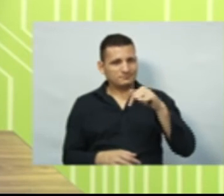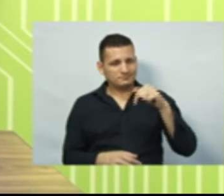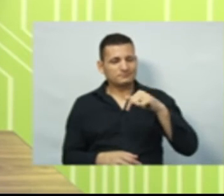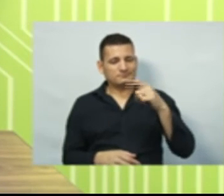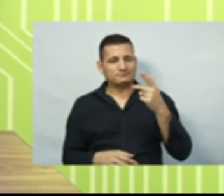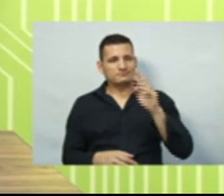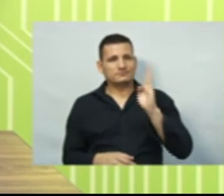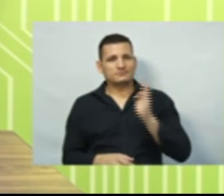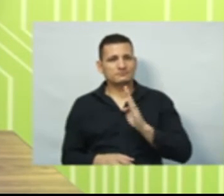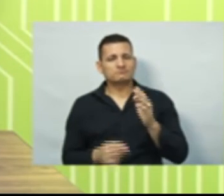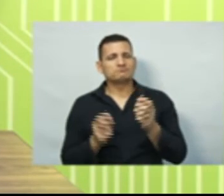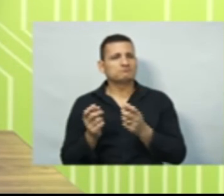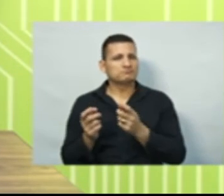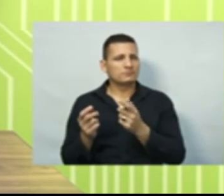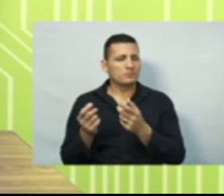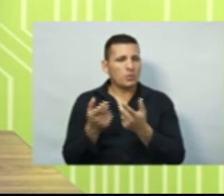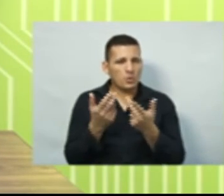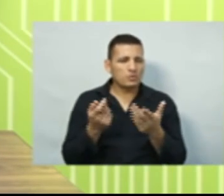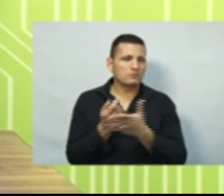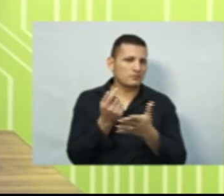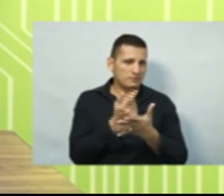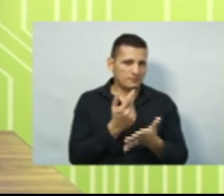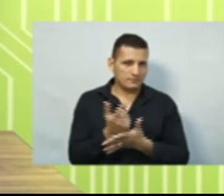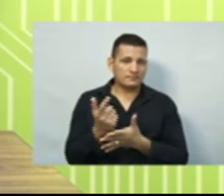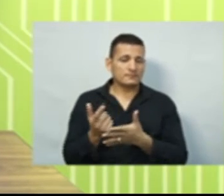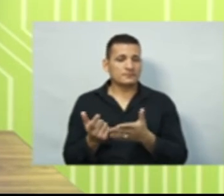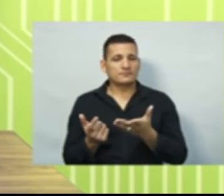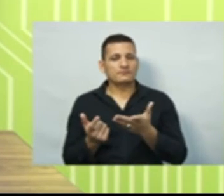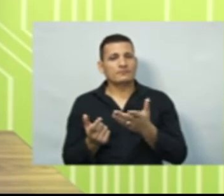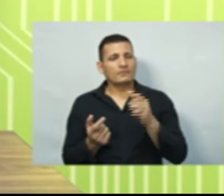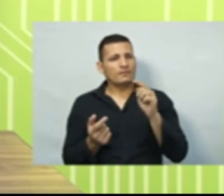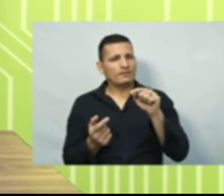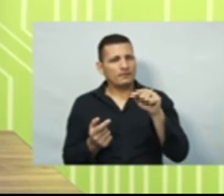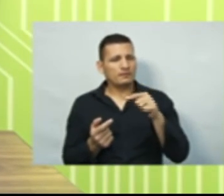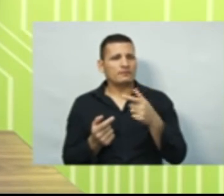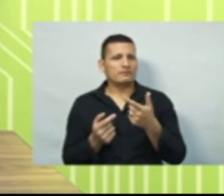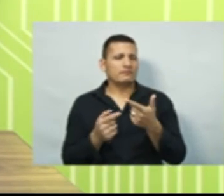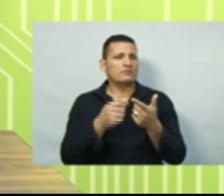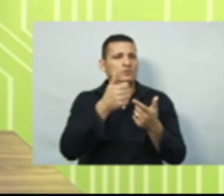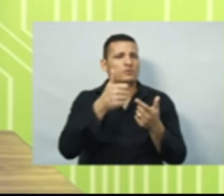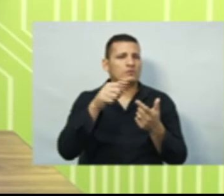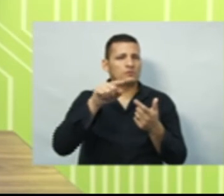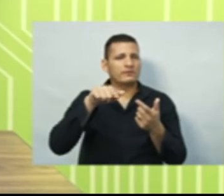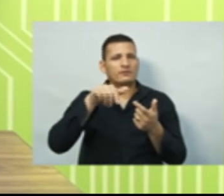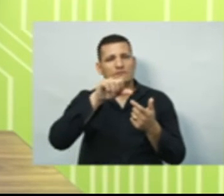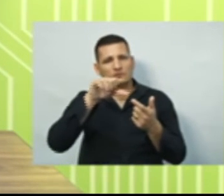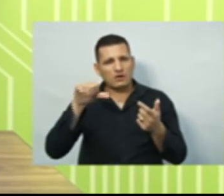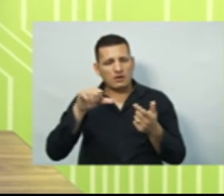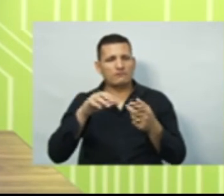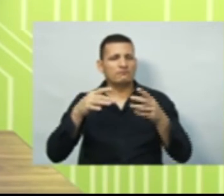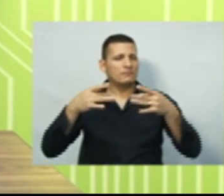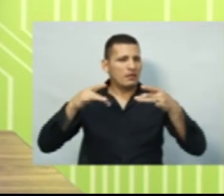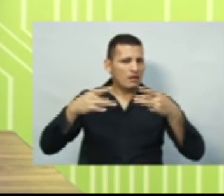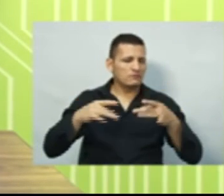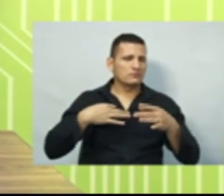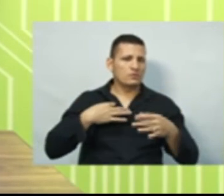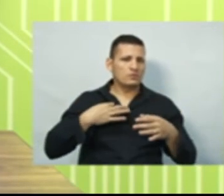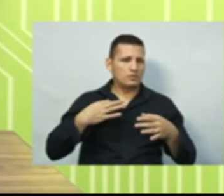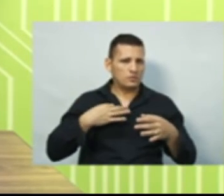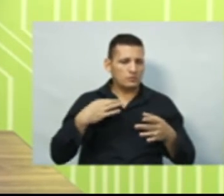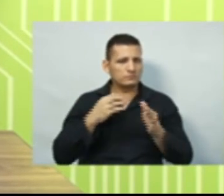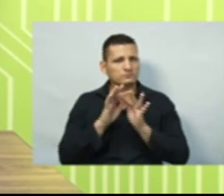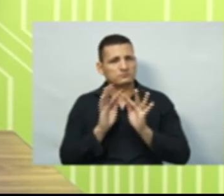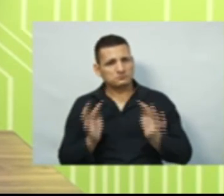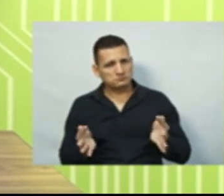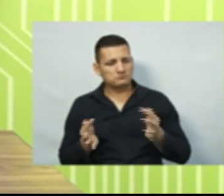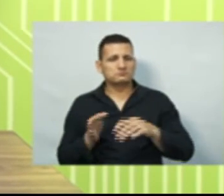de valor menos agregado, de pouco valor, tipo essas coisas do 99, plásticos, algumas roupas mais simples, tecidos